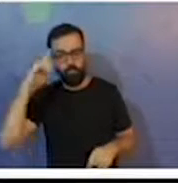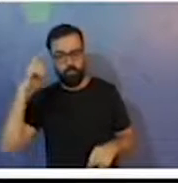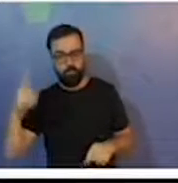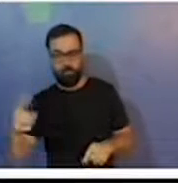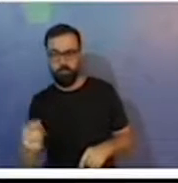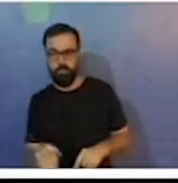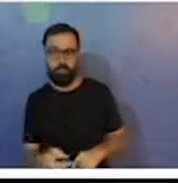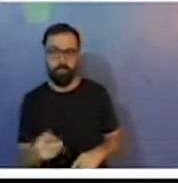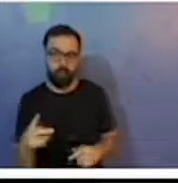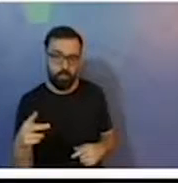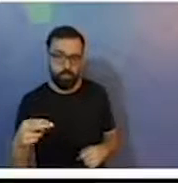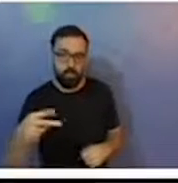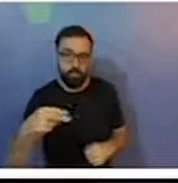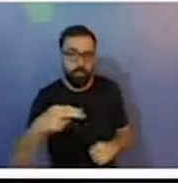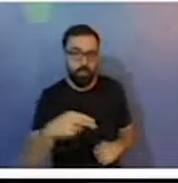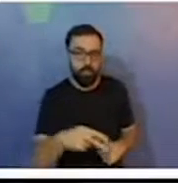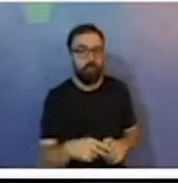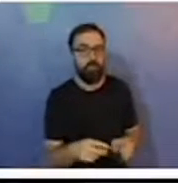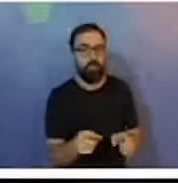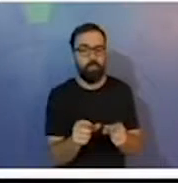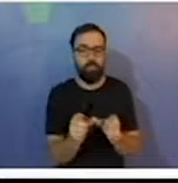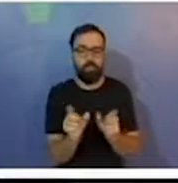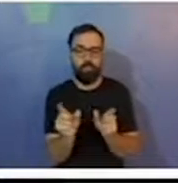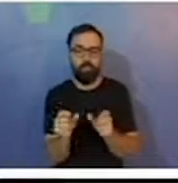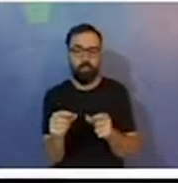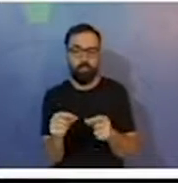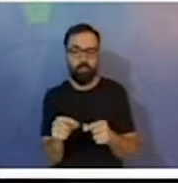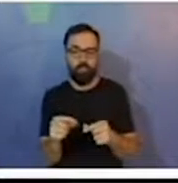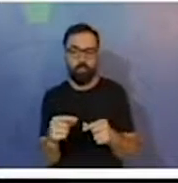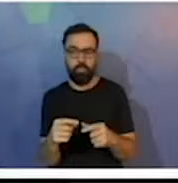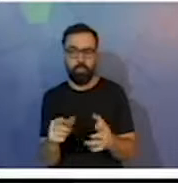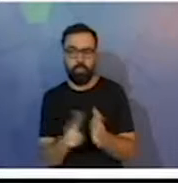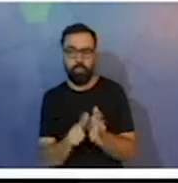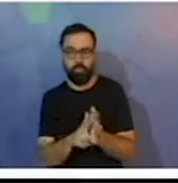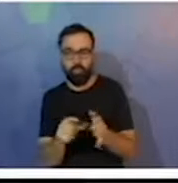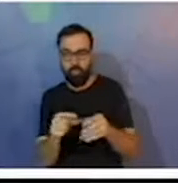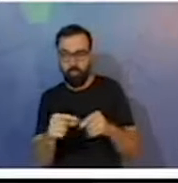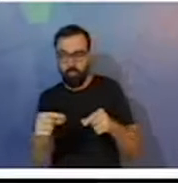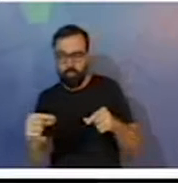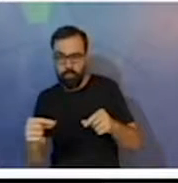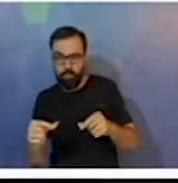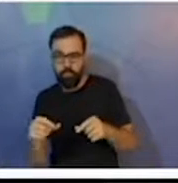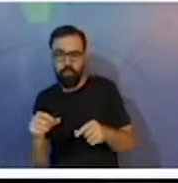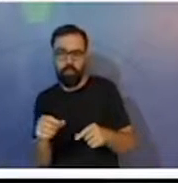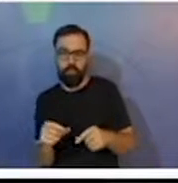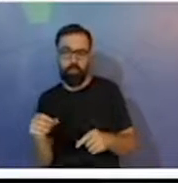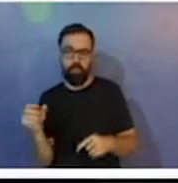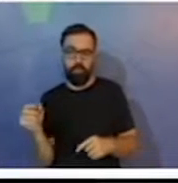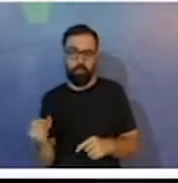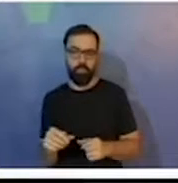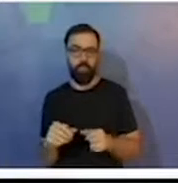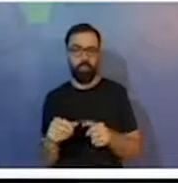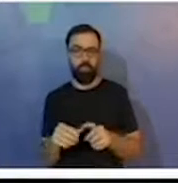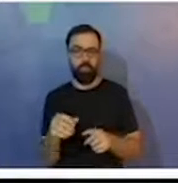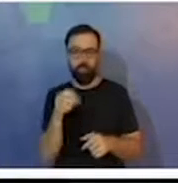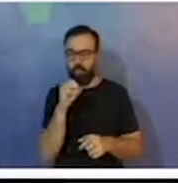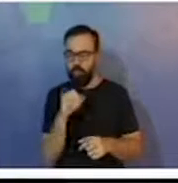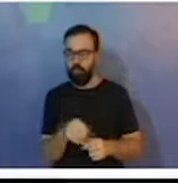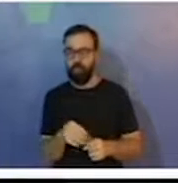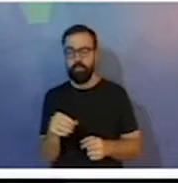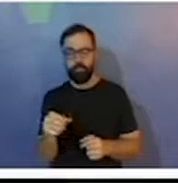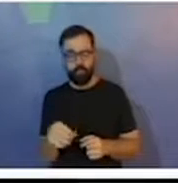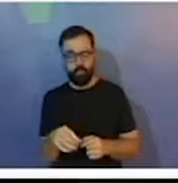de 3 cm de comprimento de papel Kraft e cole-os no arame quebre o outro ovo pegue os pedaços